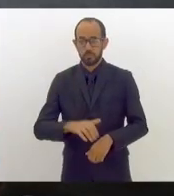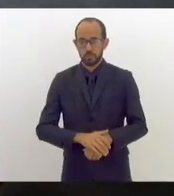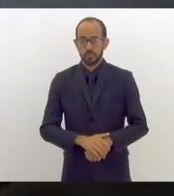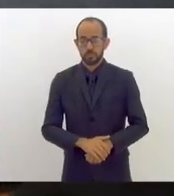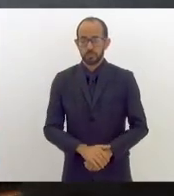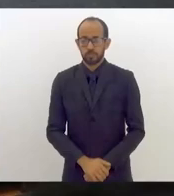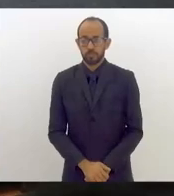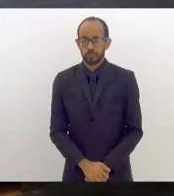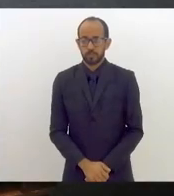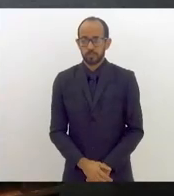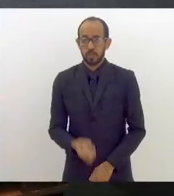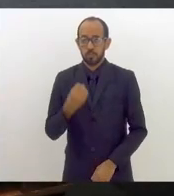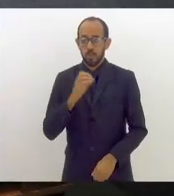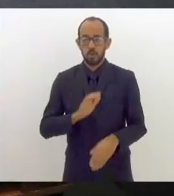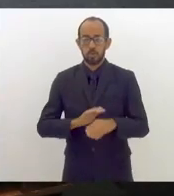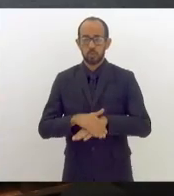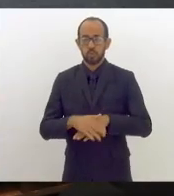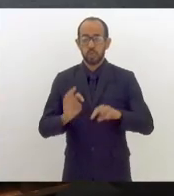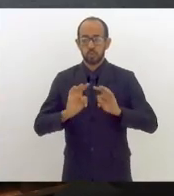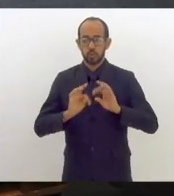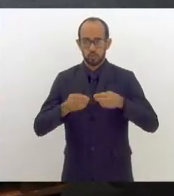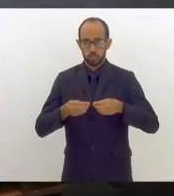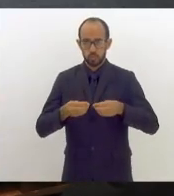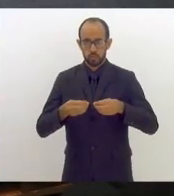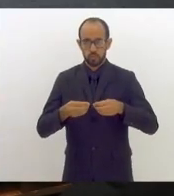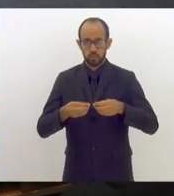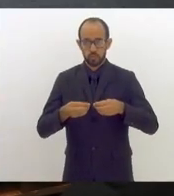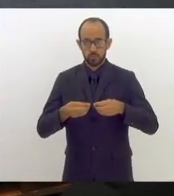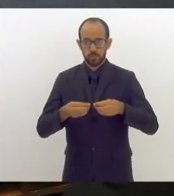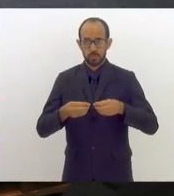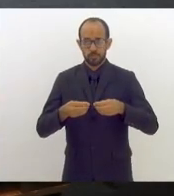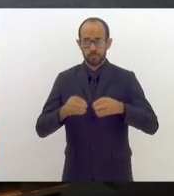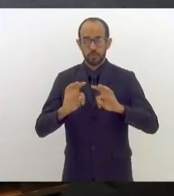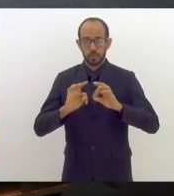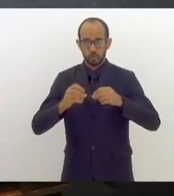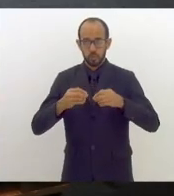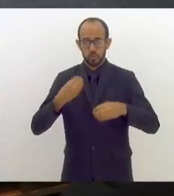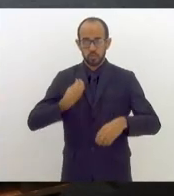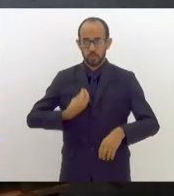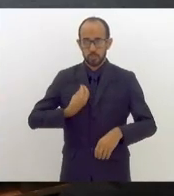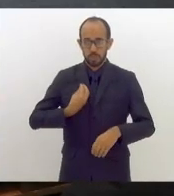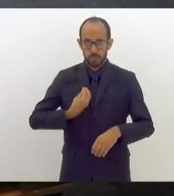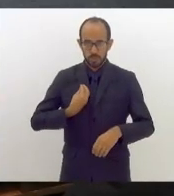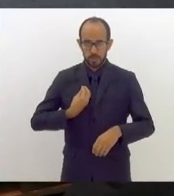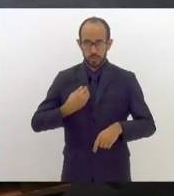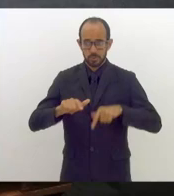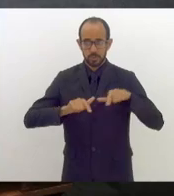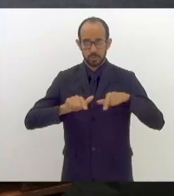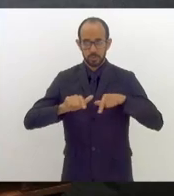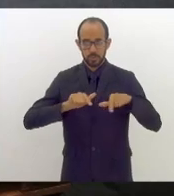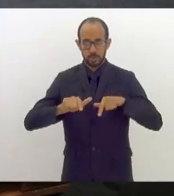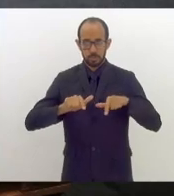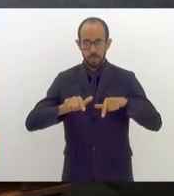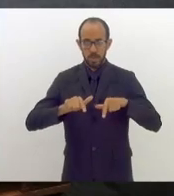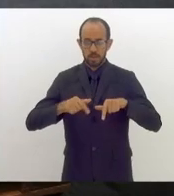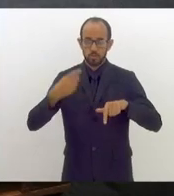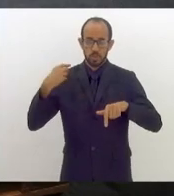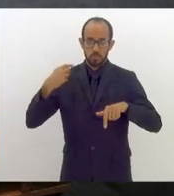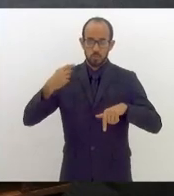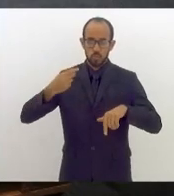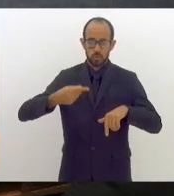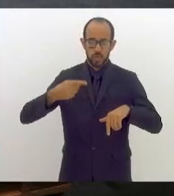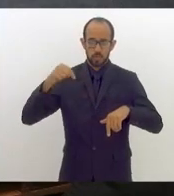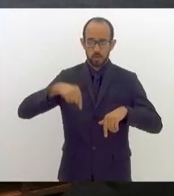Boa noite a todos é aqueles que estão presentes aqui que já trabalham comigo há bastante tempo